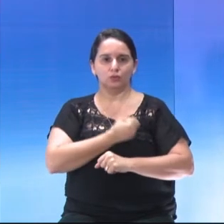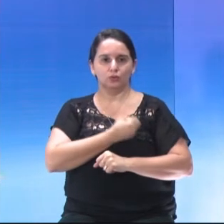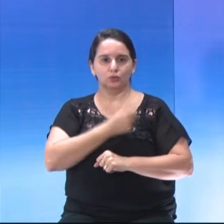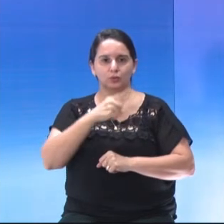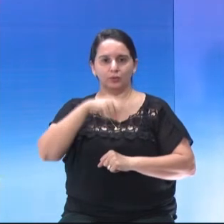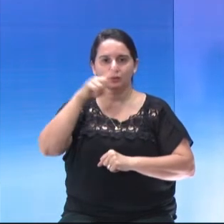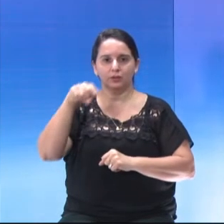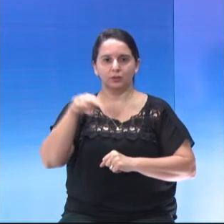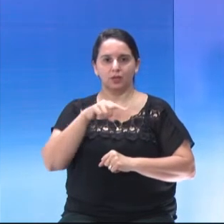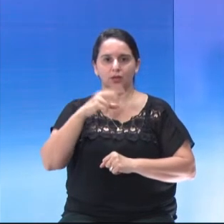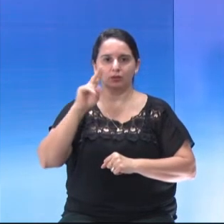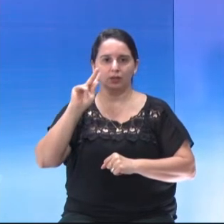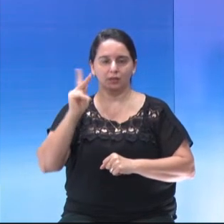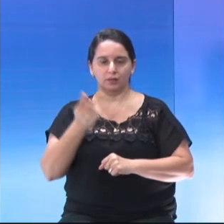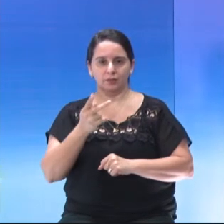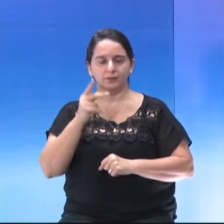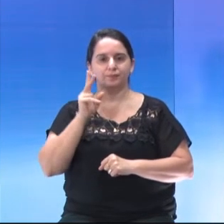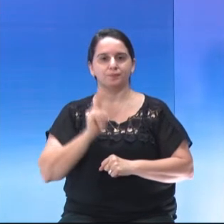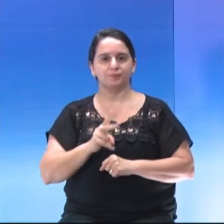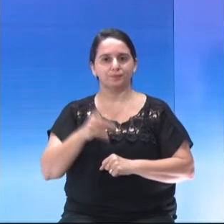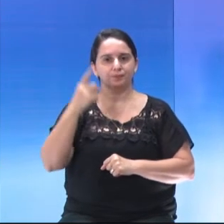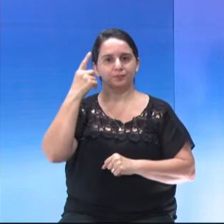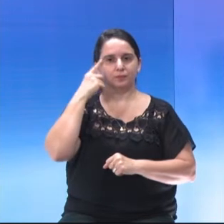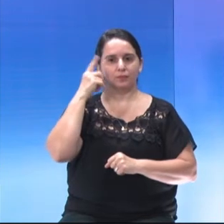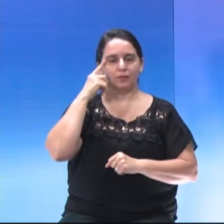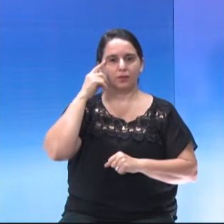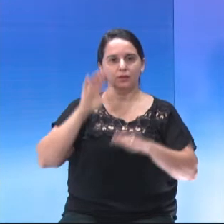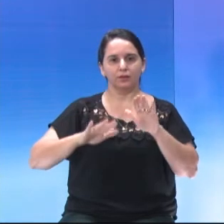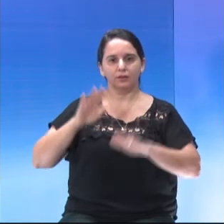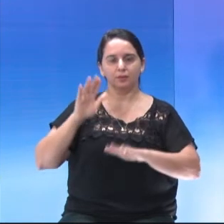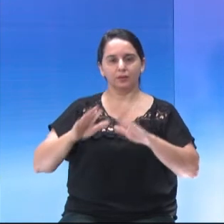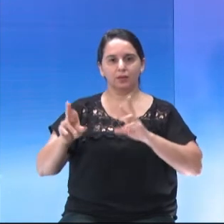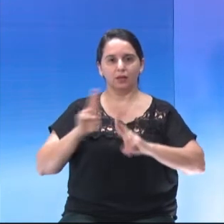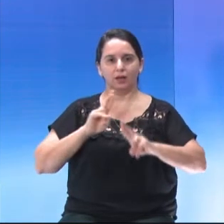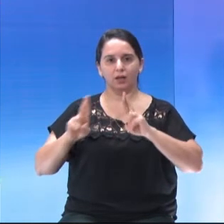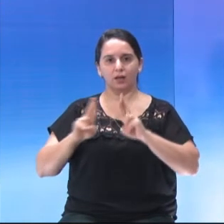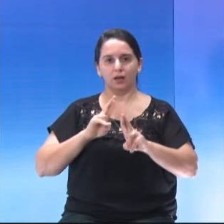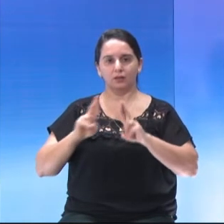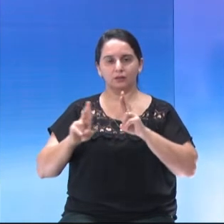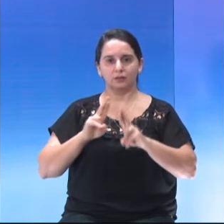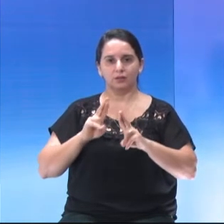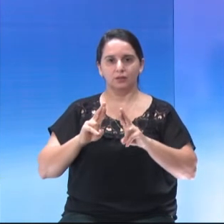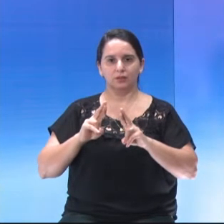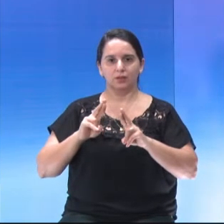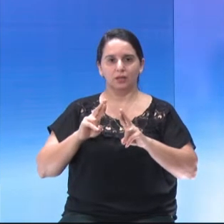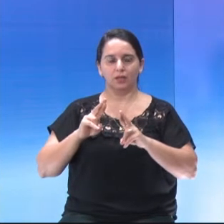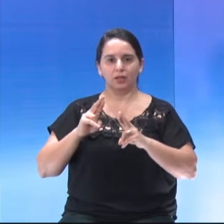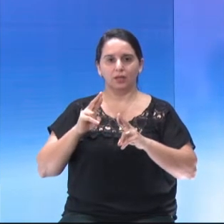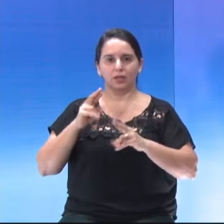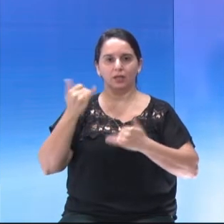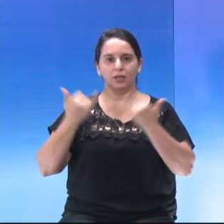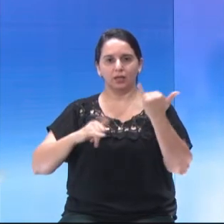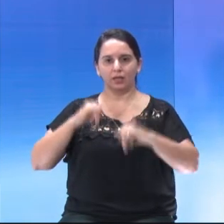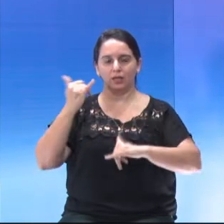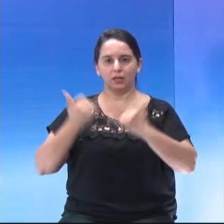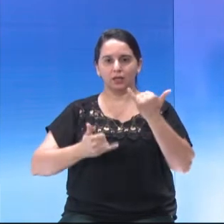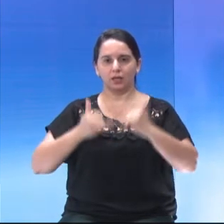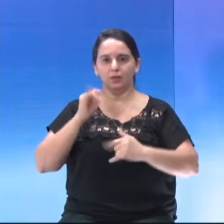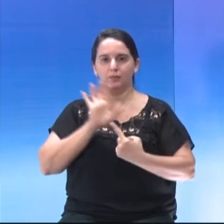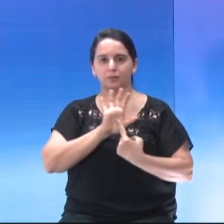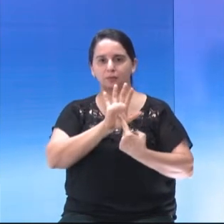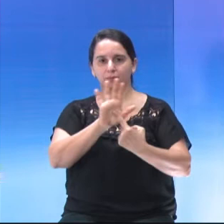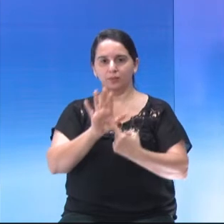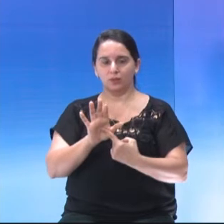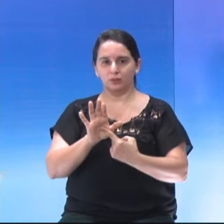nós temos que ter em mente que qualquer ação que eu tomo relacionada às equações químicas refletem diretamente